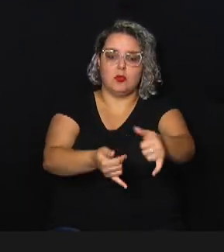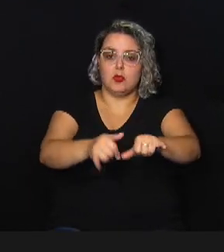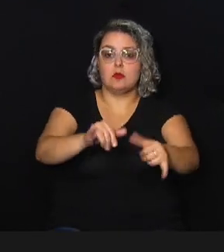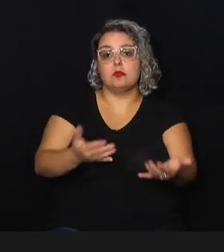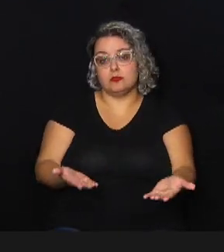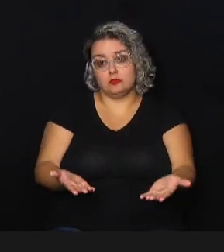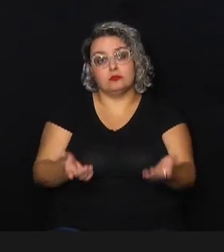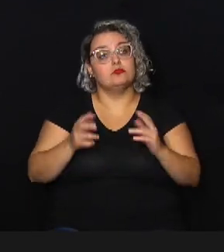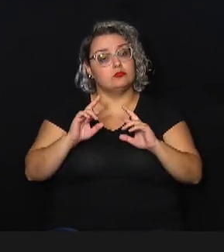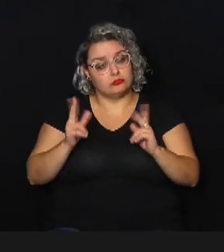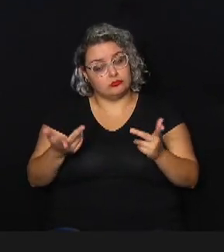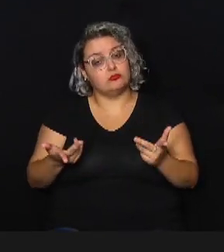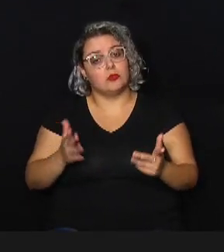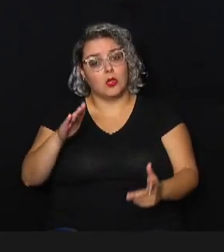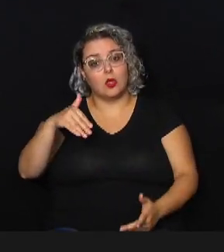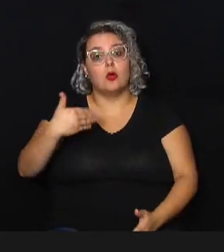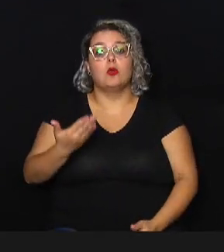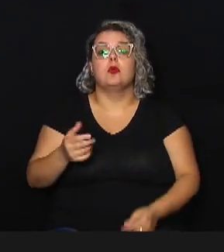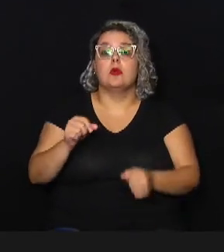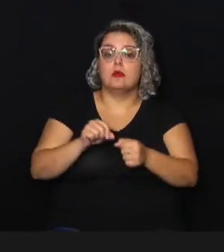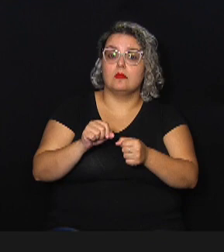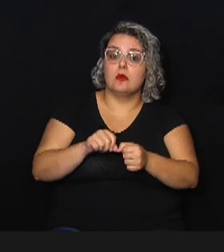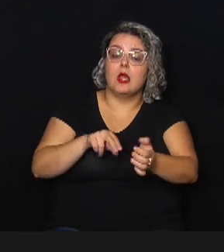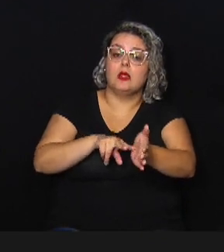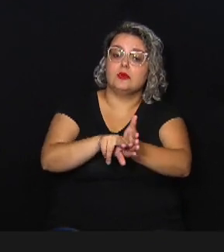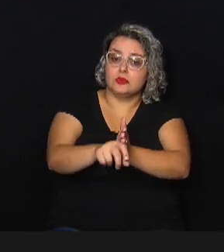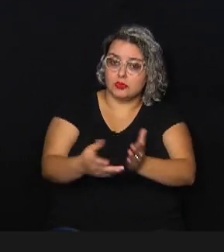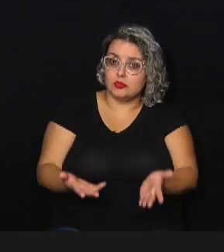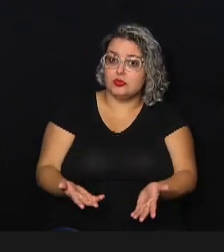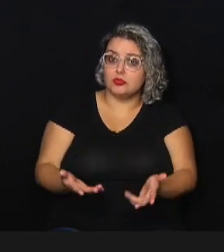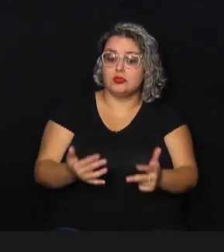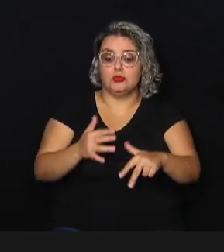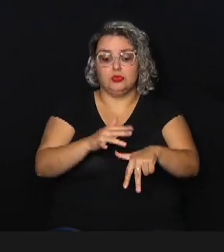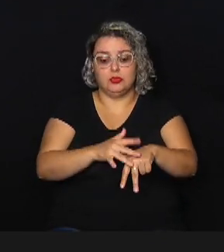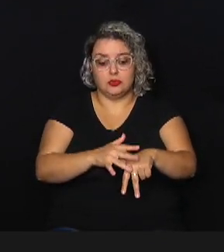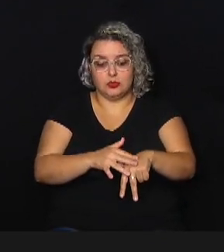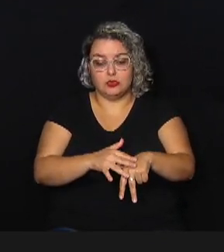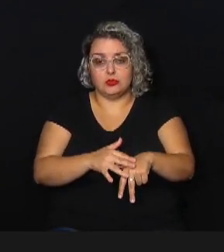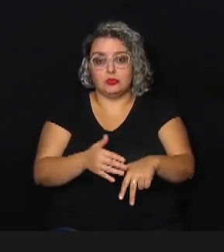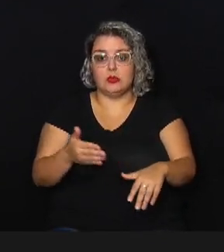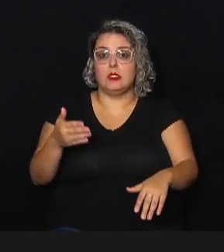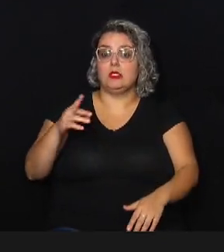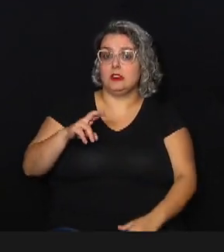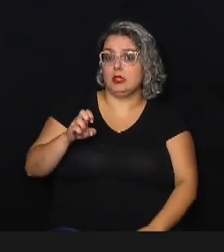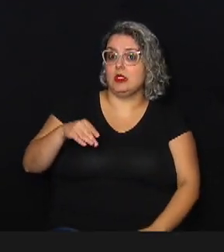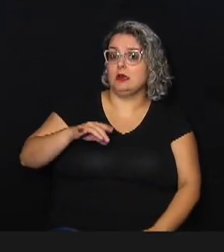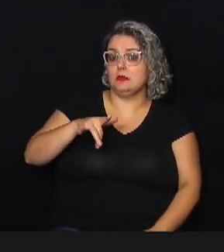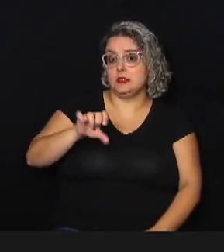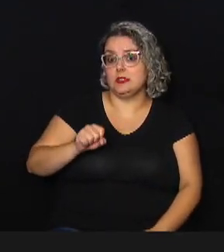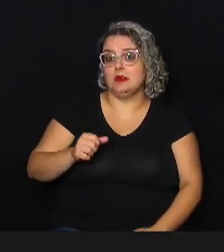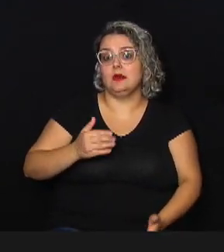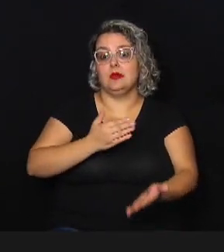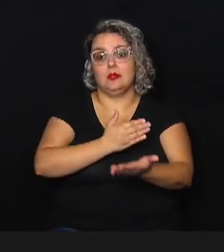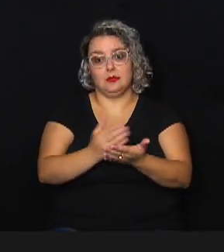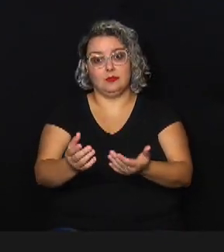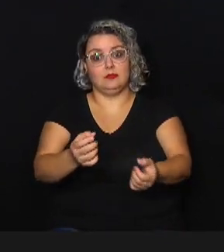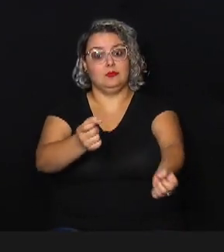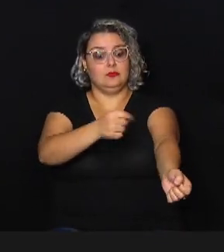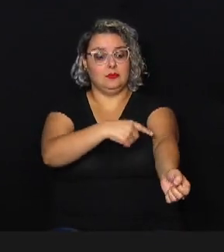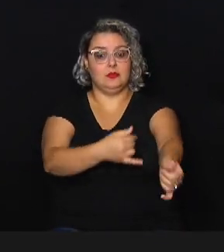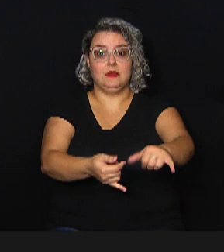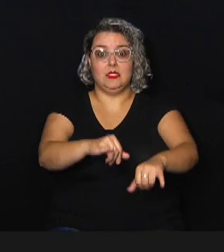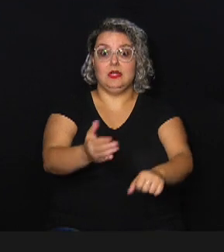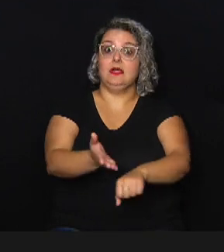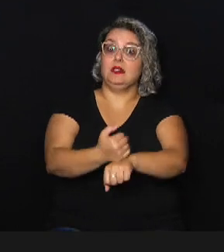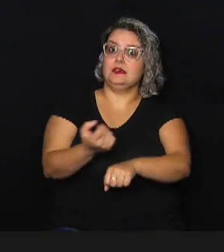pelo contrário. Quando a gente faz o diagnóstico e o paciente entra em remissão, a gente começa uma quimioterapia até antes do que se